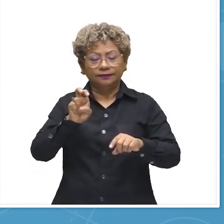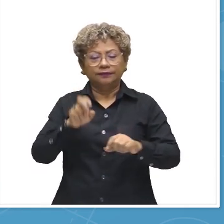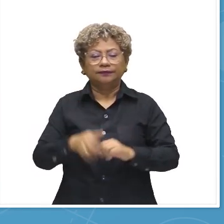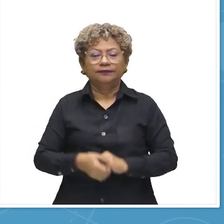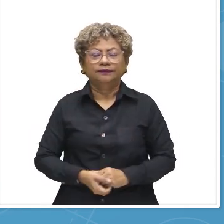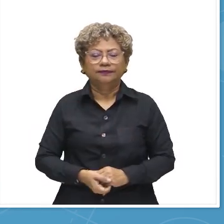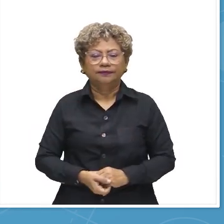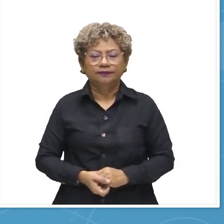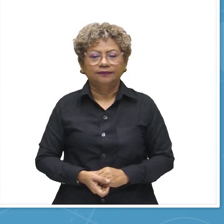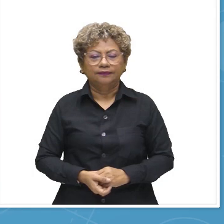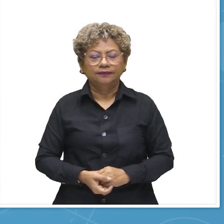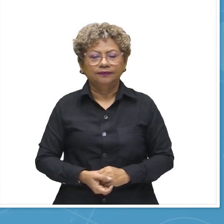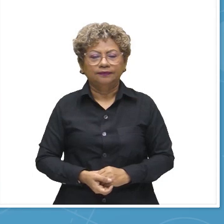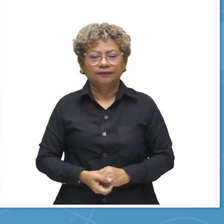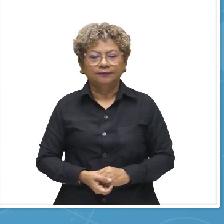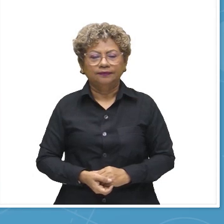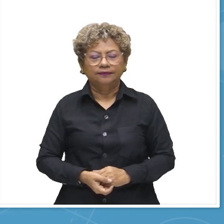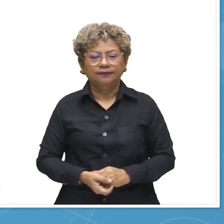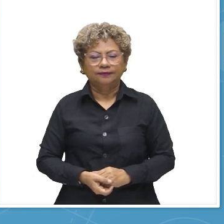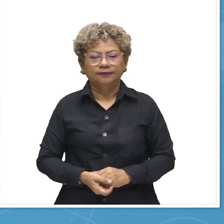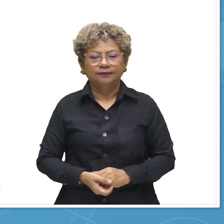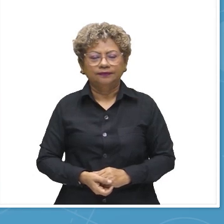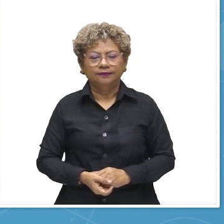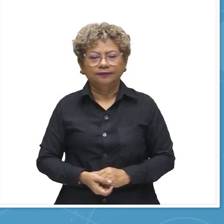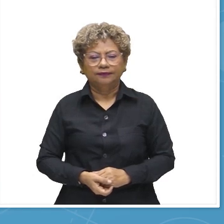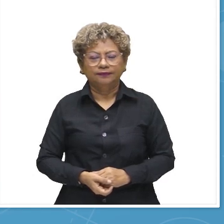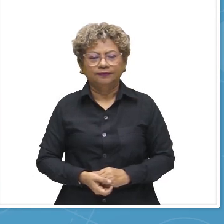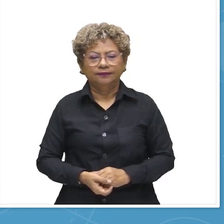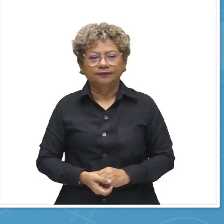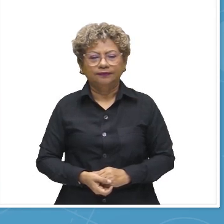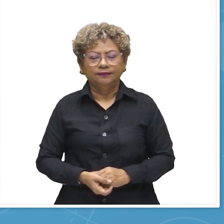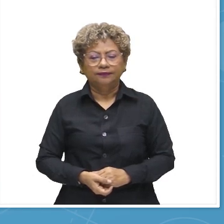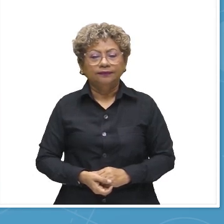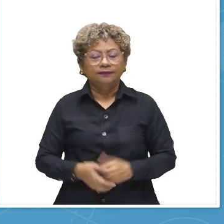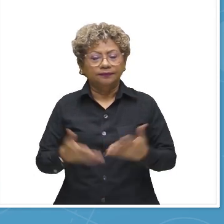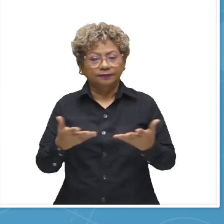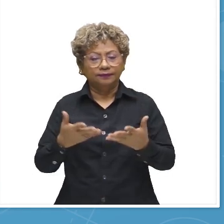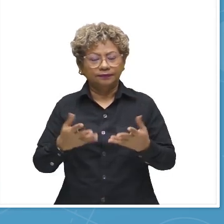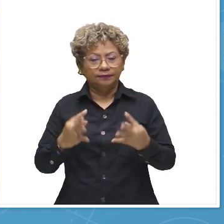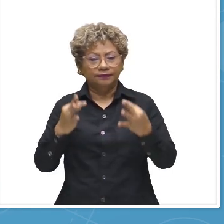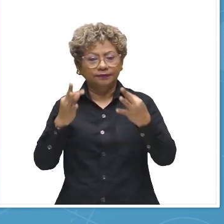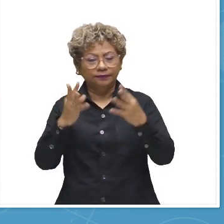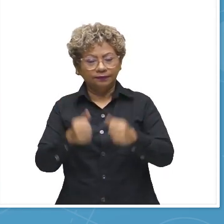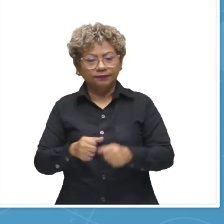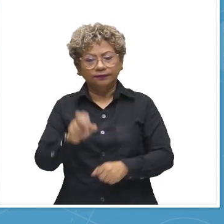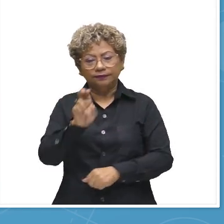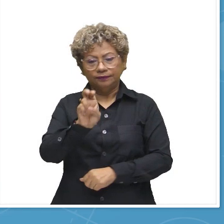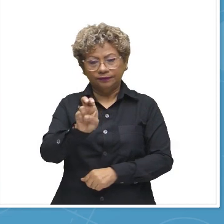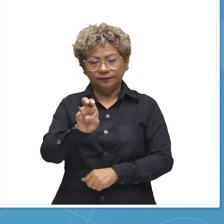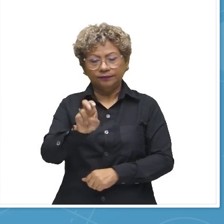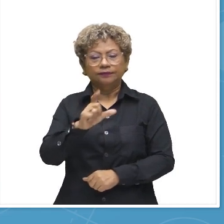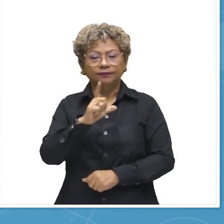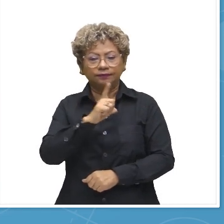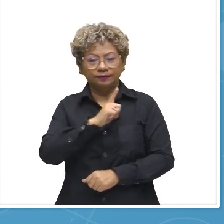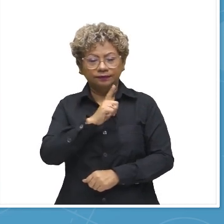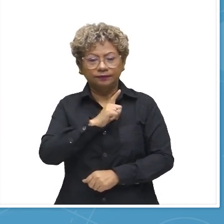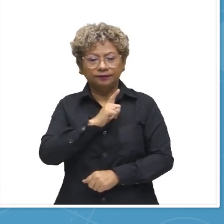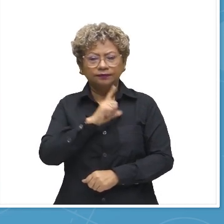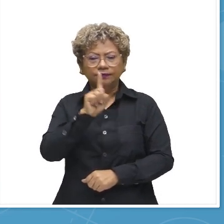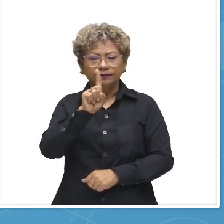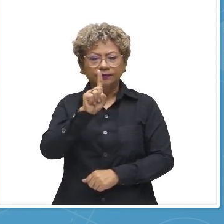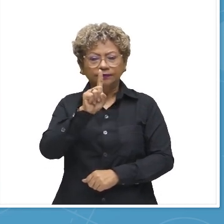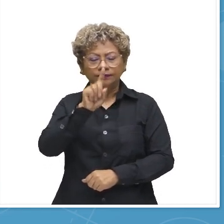falei para vocês agora há pouco que o númerozinho de baixo, ele representa o total, né? Total de partes. Então, eu preciso dividir esse